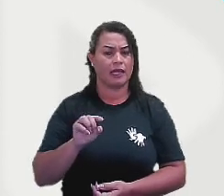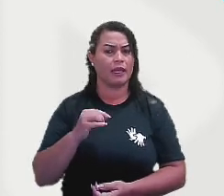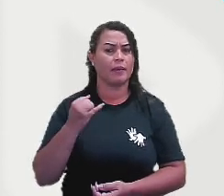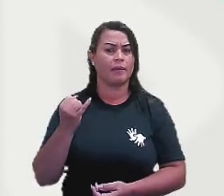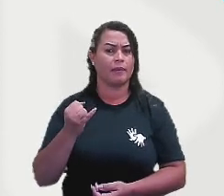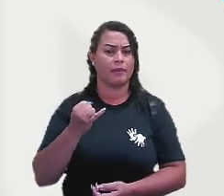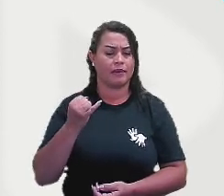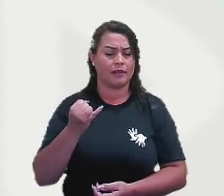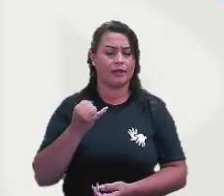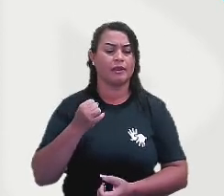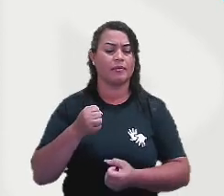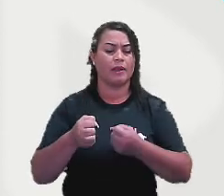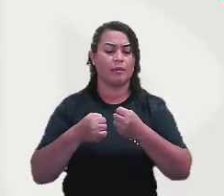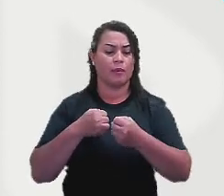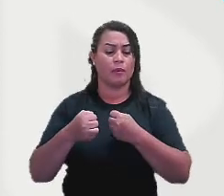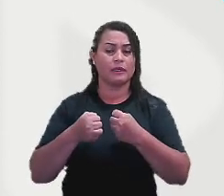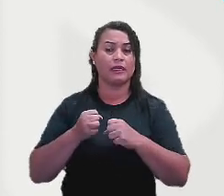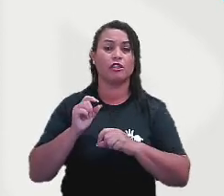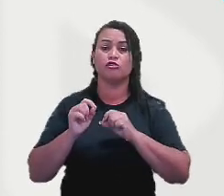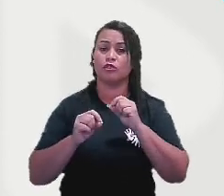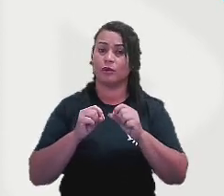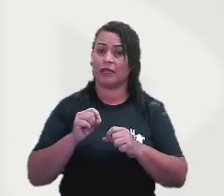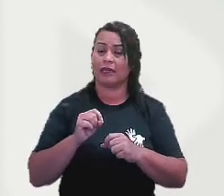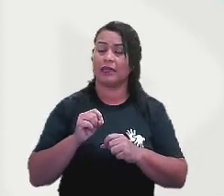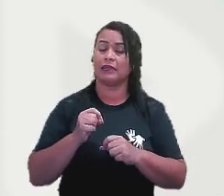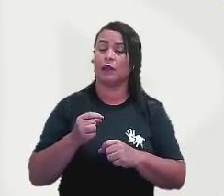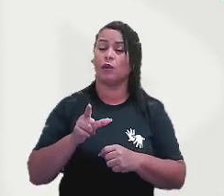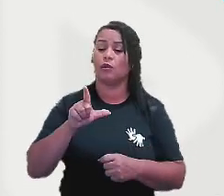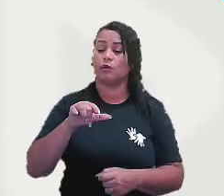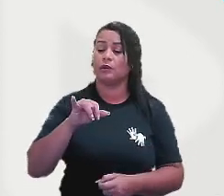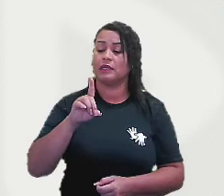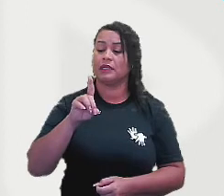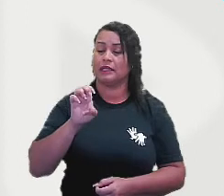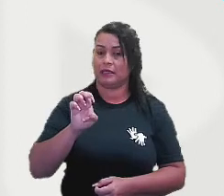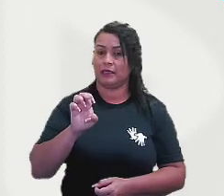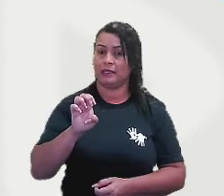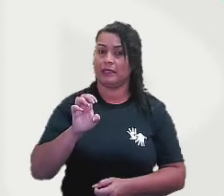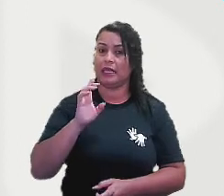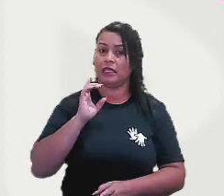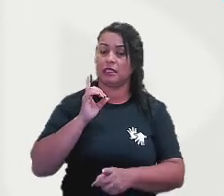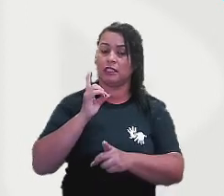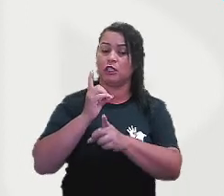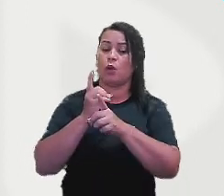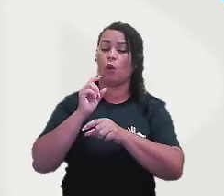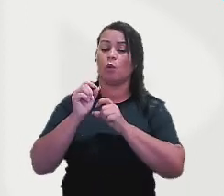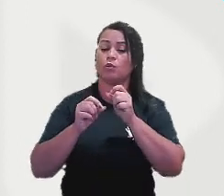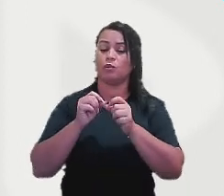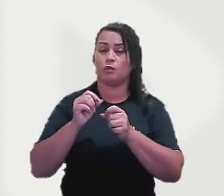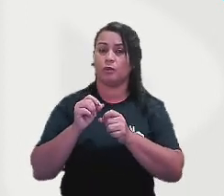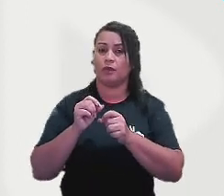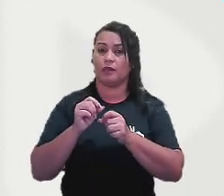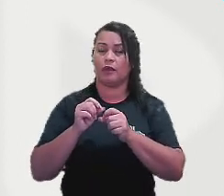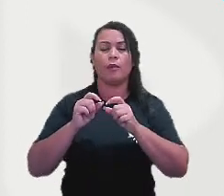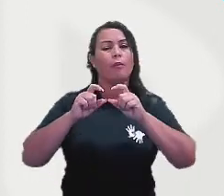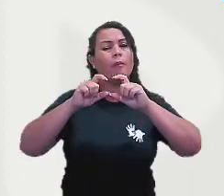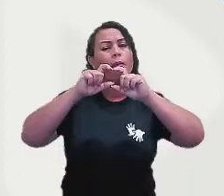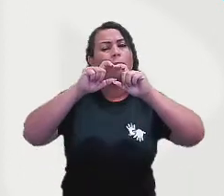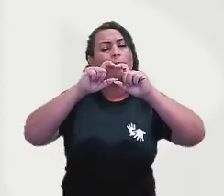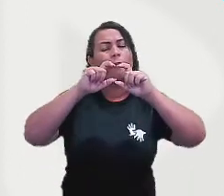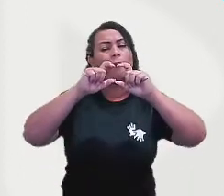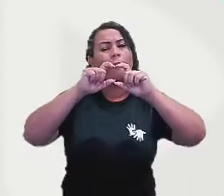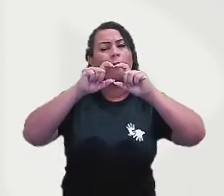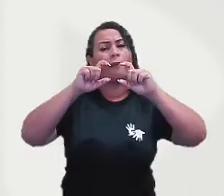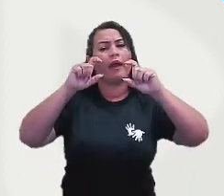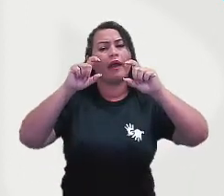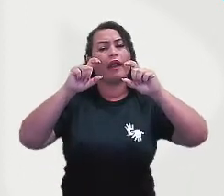importante para a reportagem. É lá no lead que a gente acha, né? É aquele primeiro parágrafo onde eu mostrei